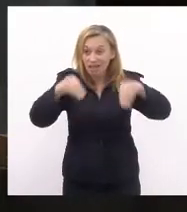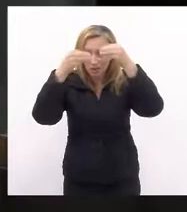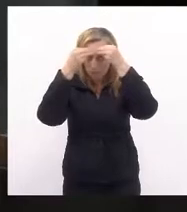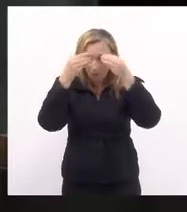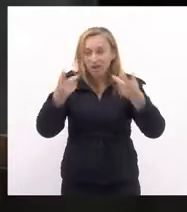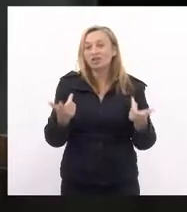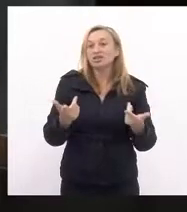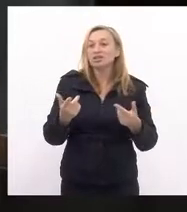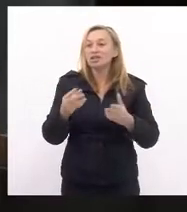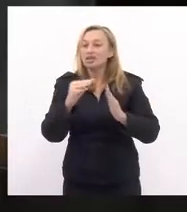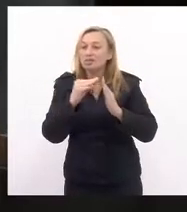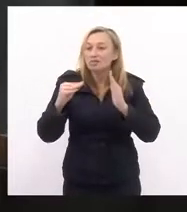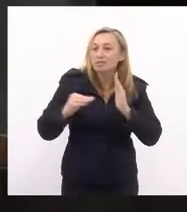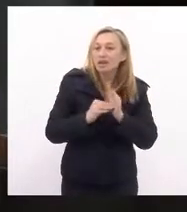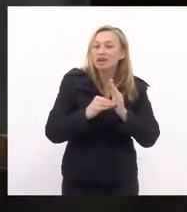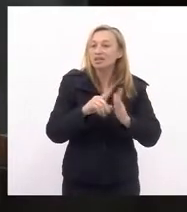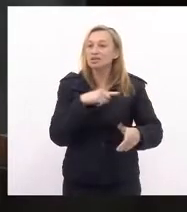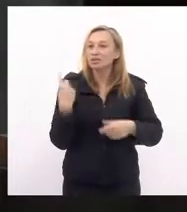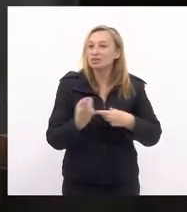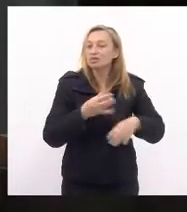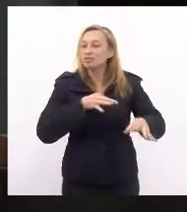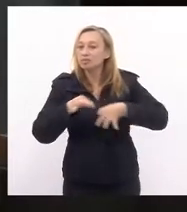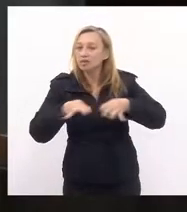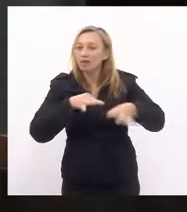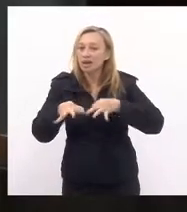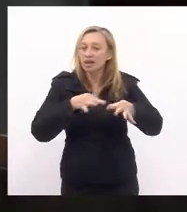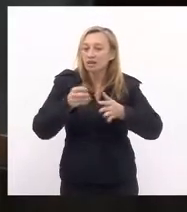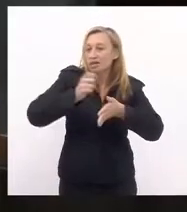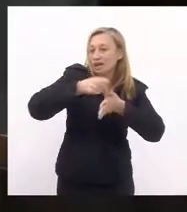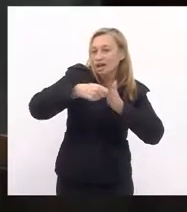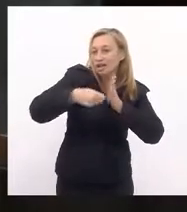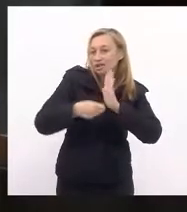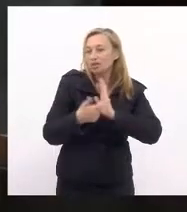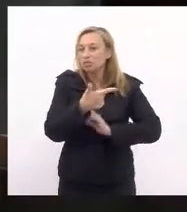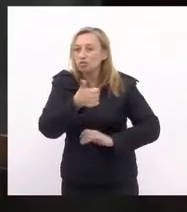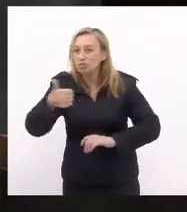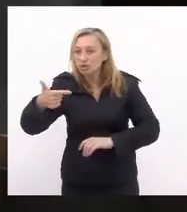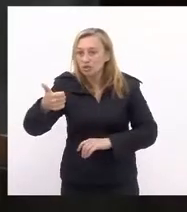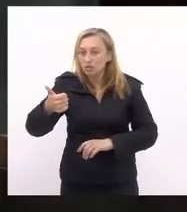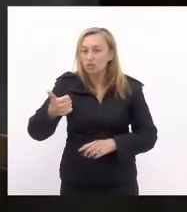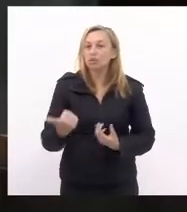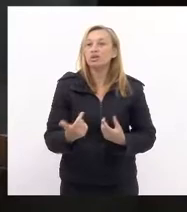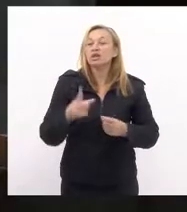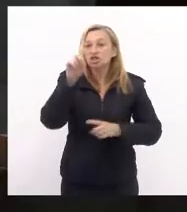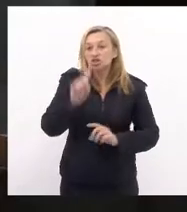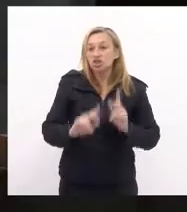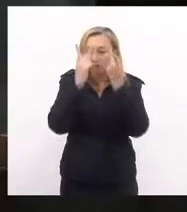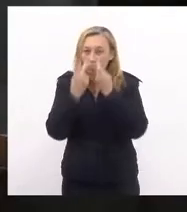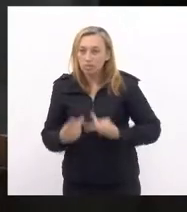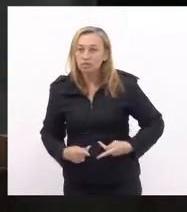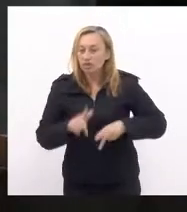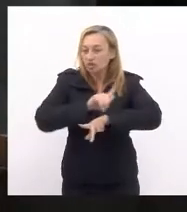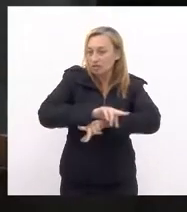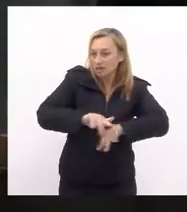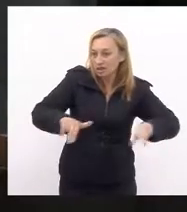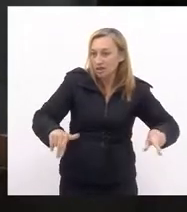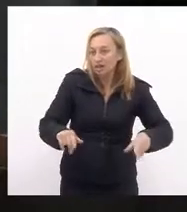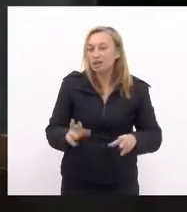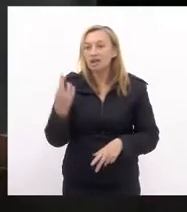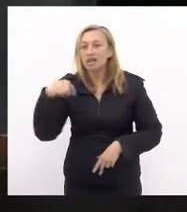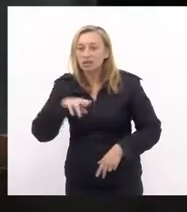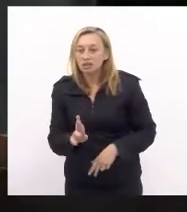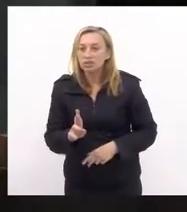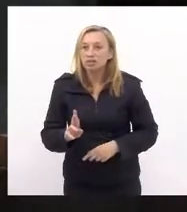desenvolver esse método. Estamos elaborando o calendário 2022, Direitos Humanos e Diversidade